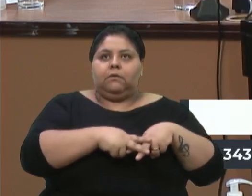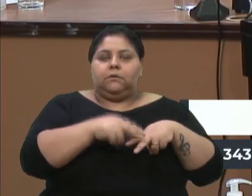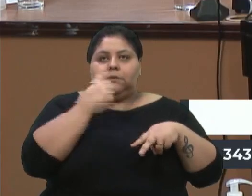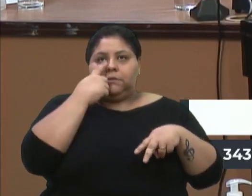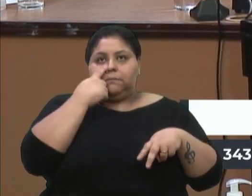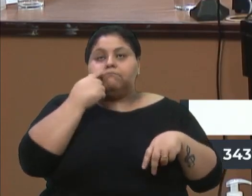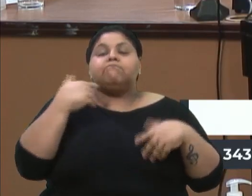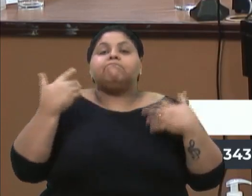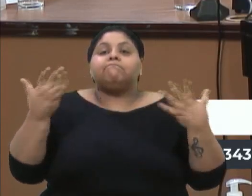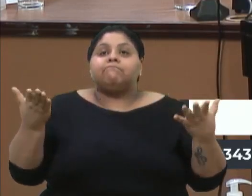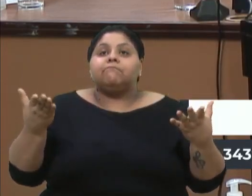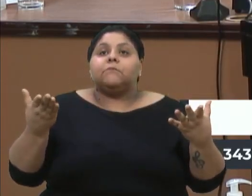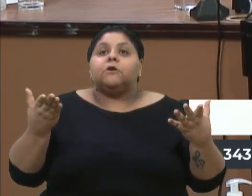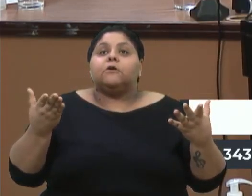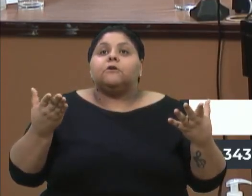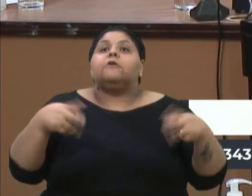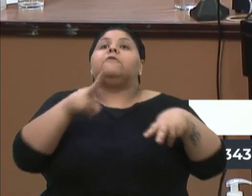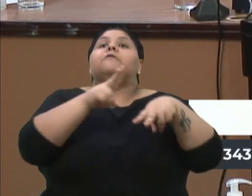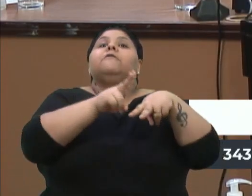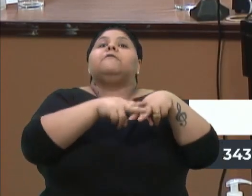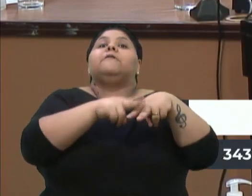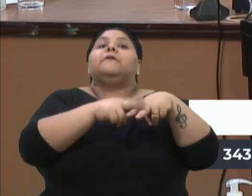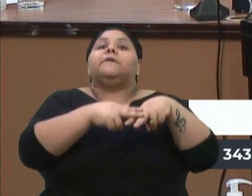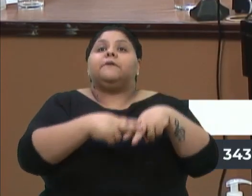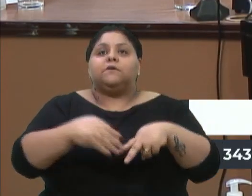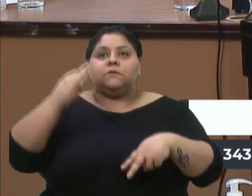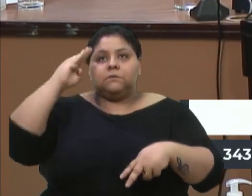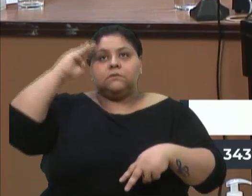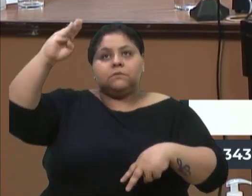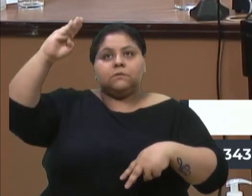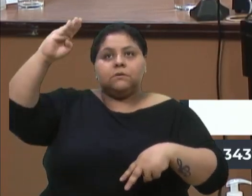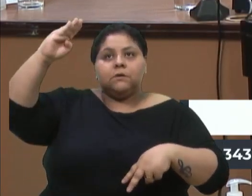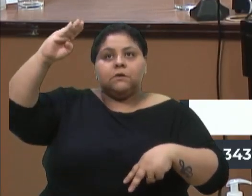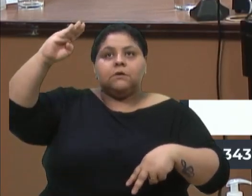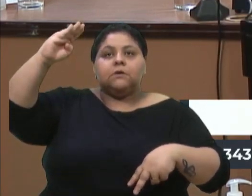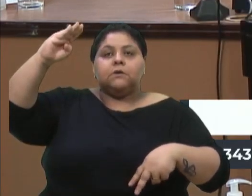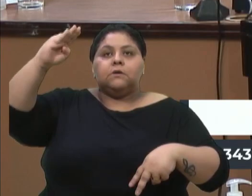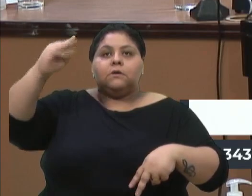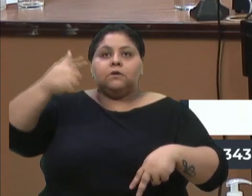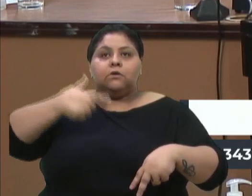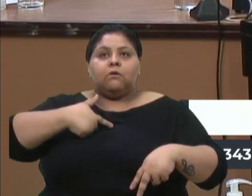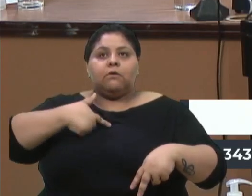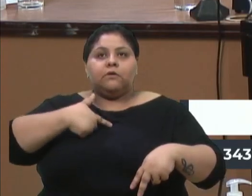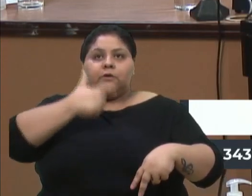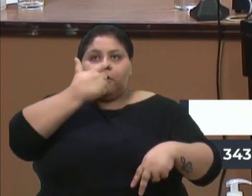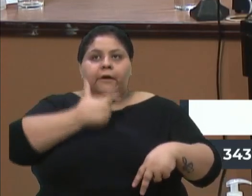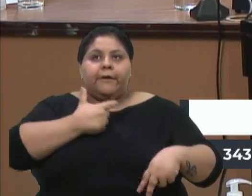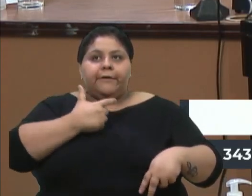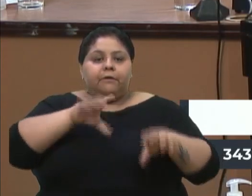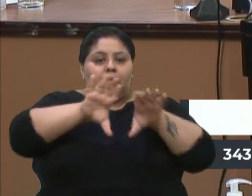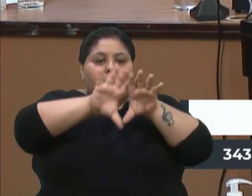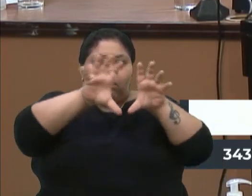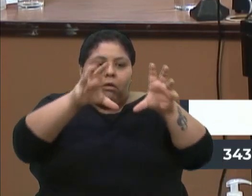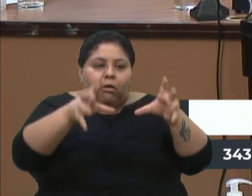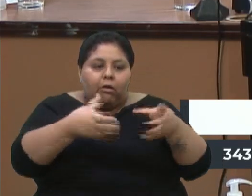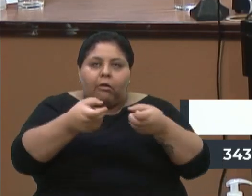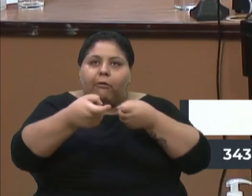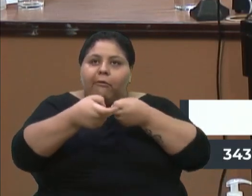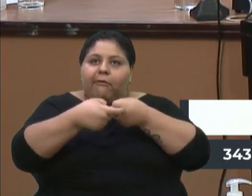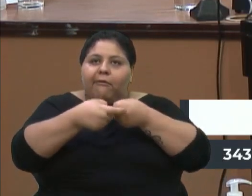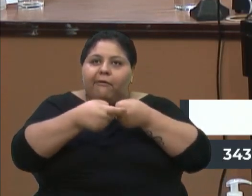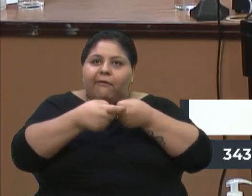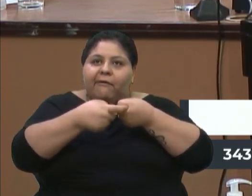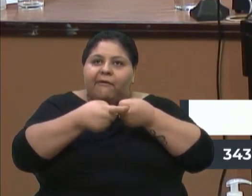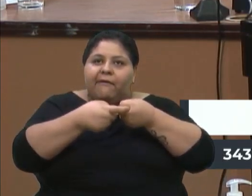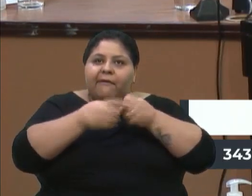E aí, foi preso ou não foi o Bolsonaro? Ah, vai ser preso. O senhor tem bola de cristal, vereador? Não sabia.